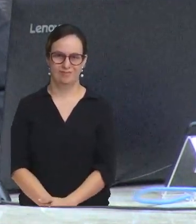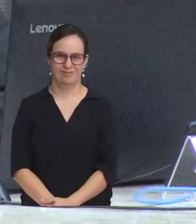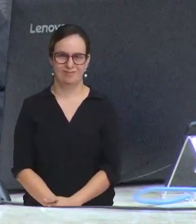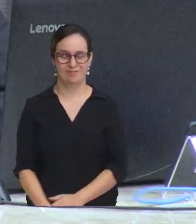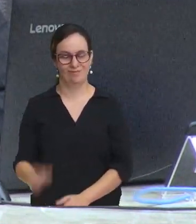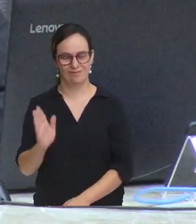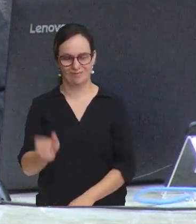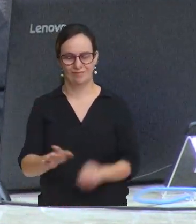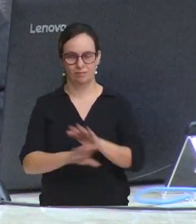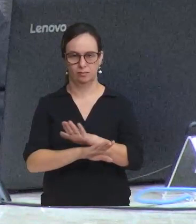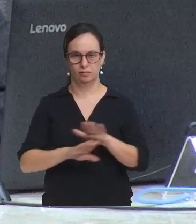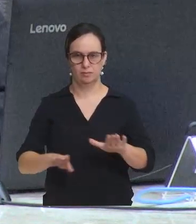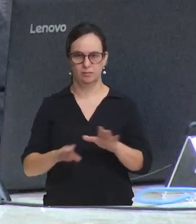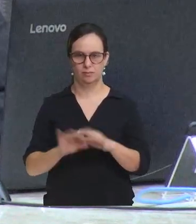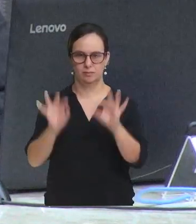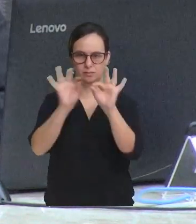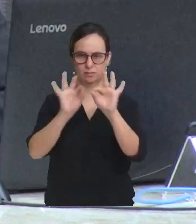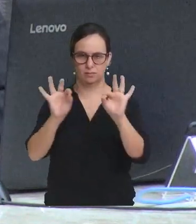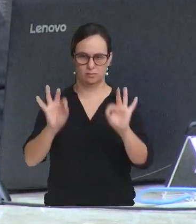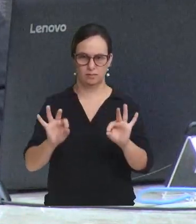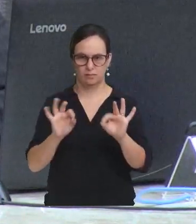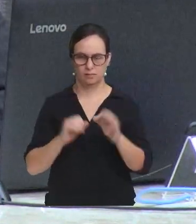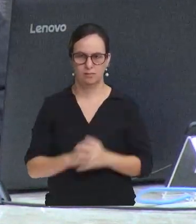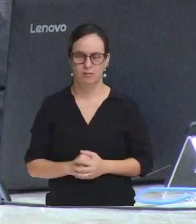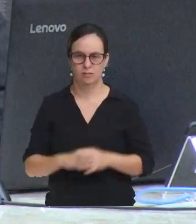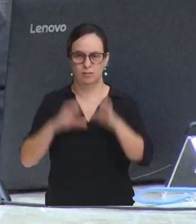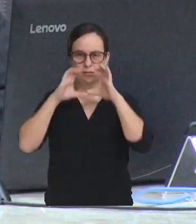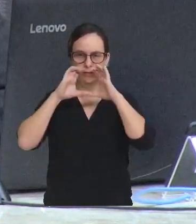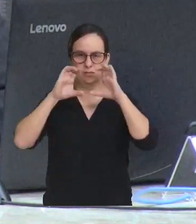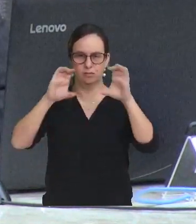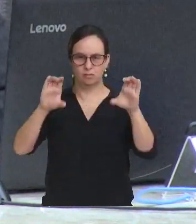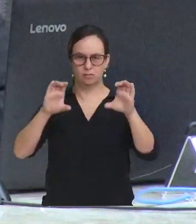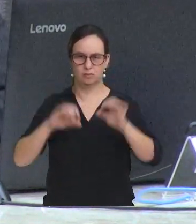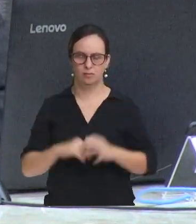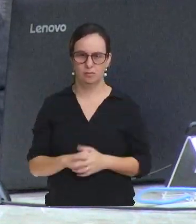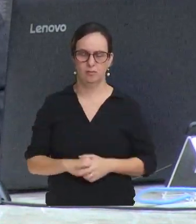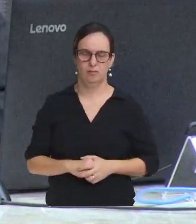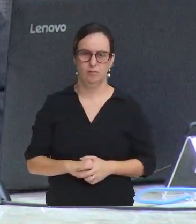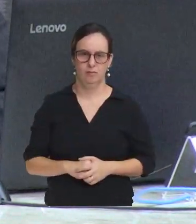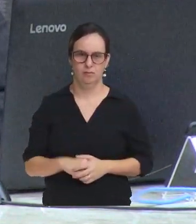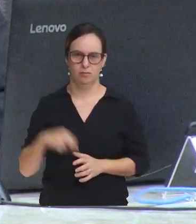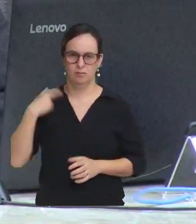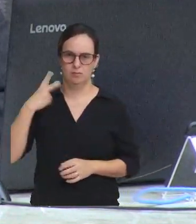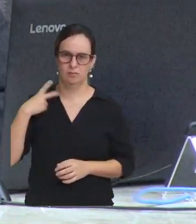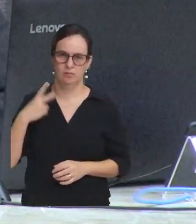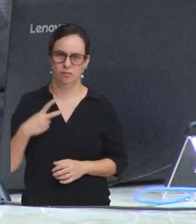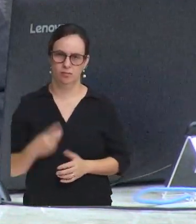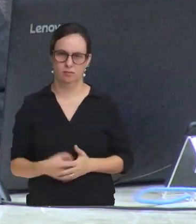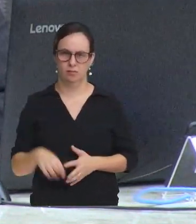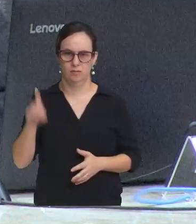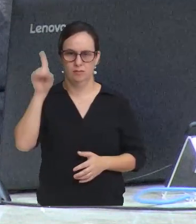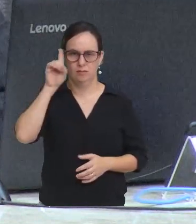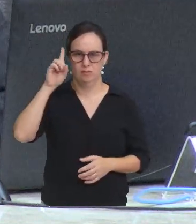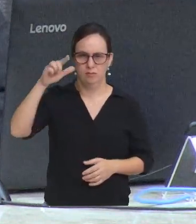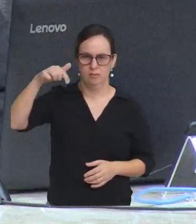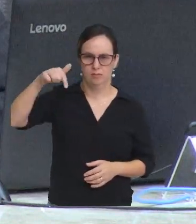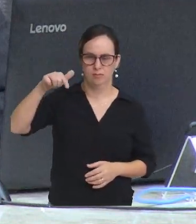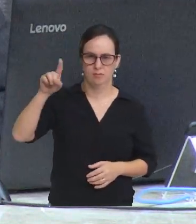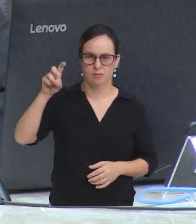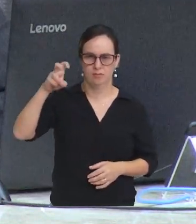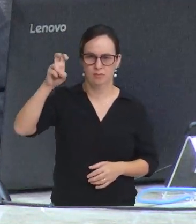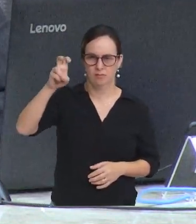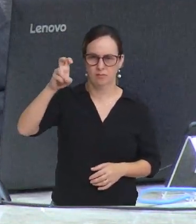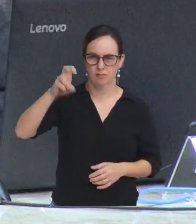projetos, eu só gostaria de comunicar aos nobres vereadores que no dia 5, próximo, né, durante